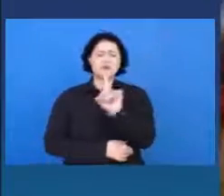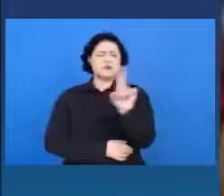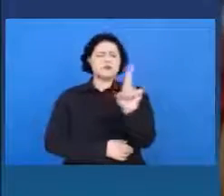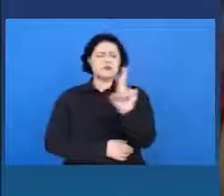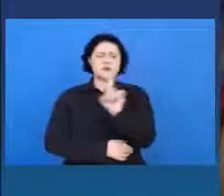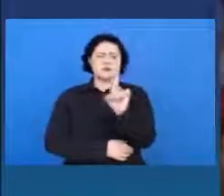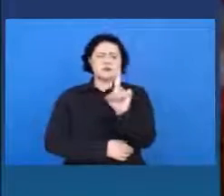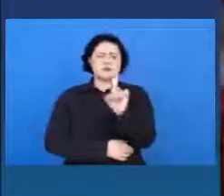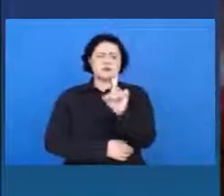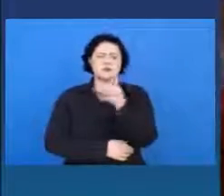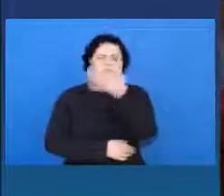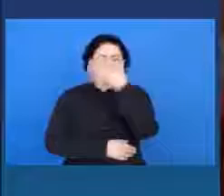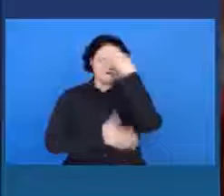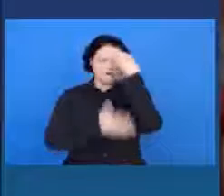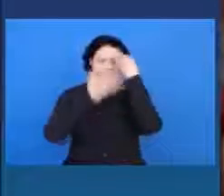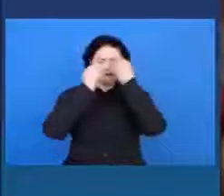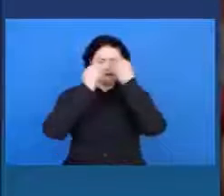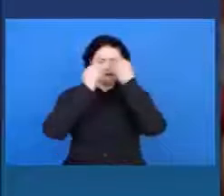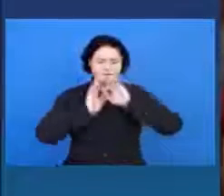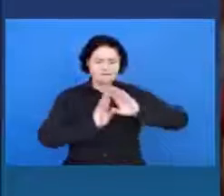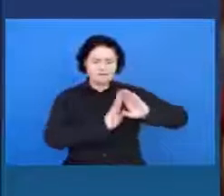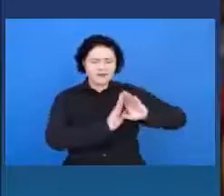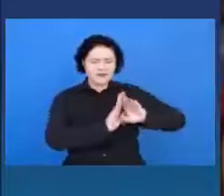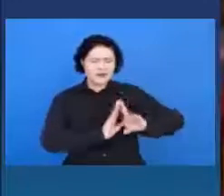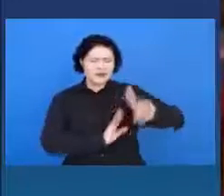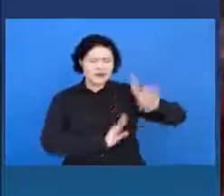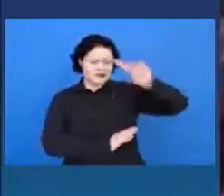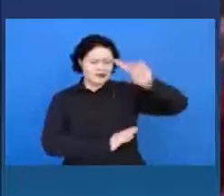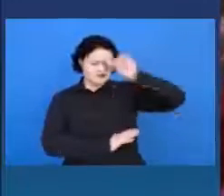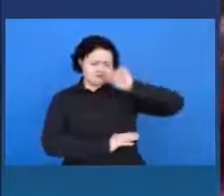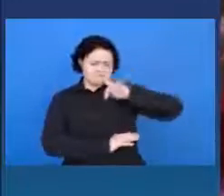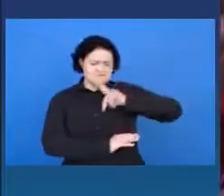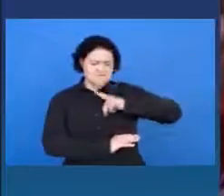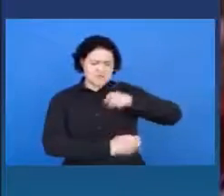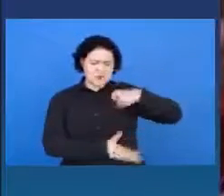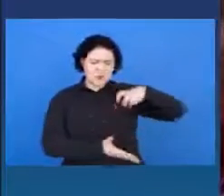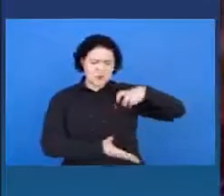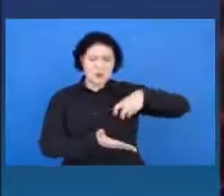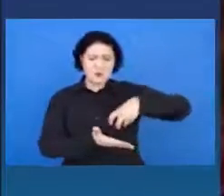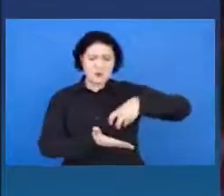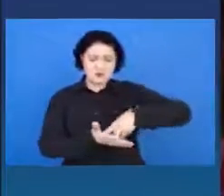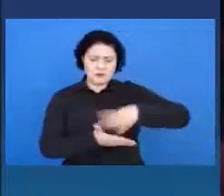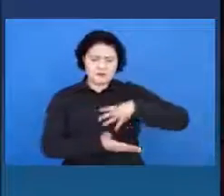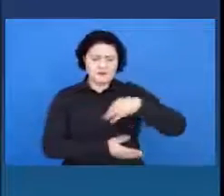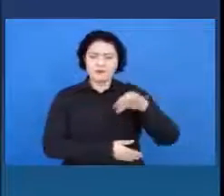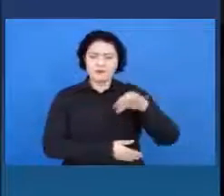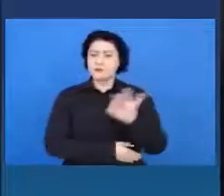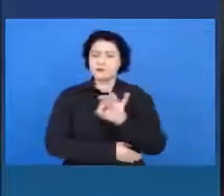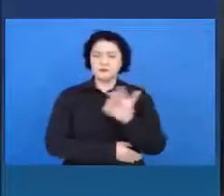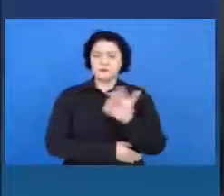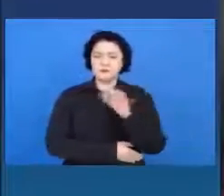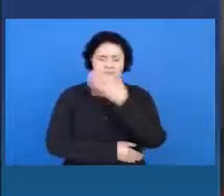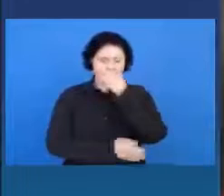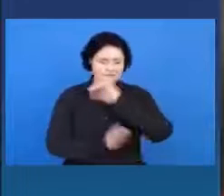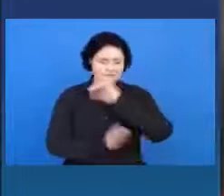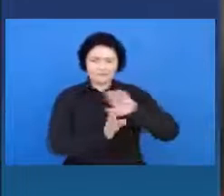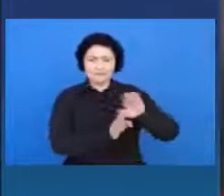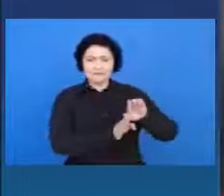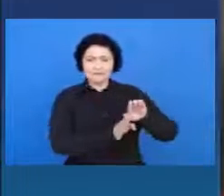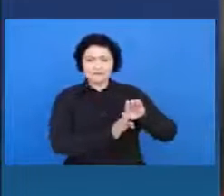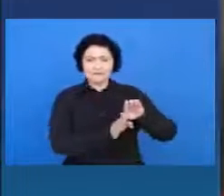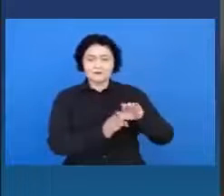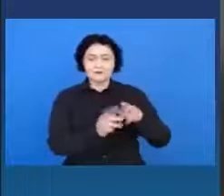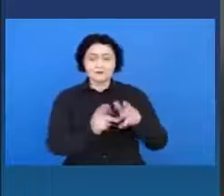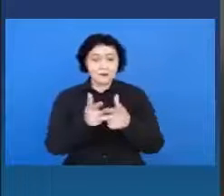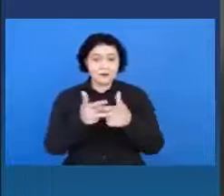de nossas mentes a imagem de um Deus mesquinho que aplica condições para seus filhos e essas